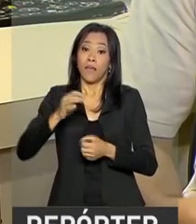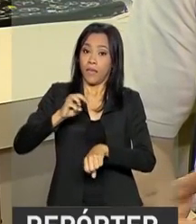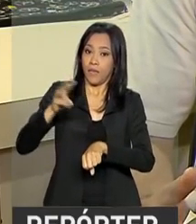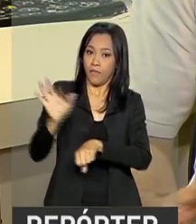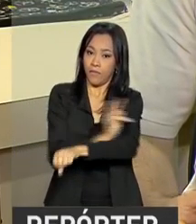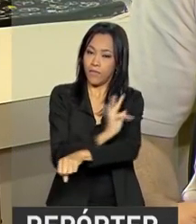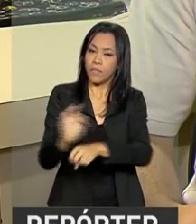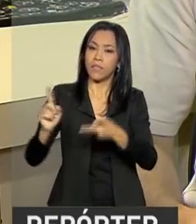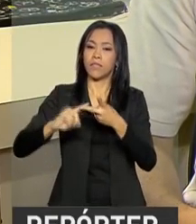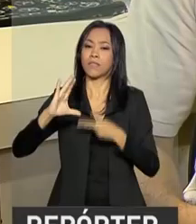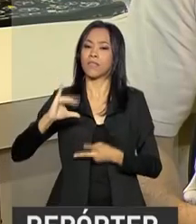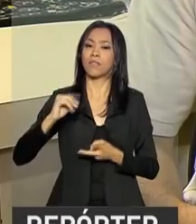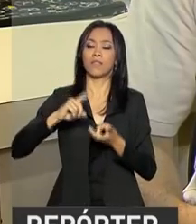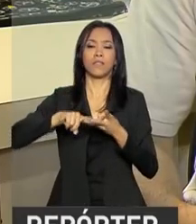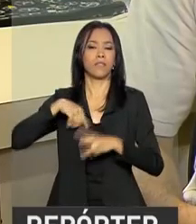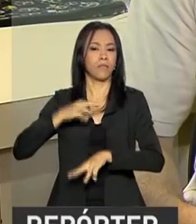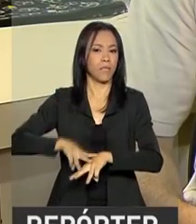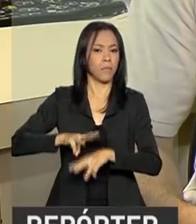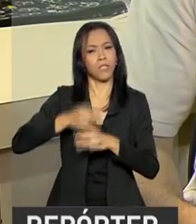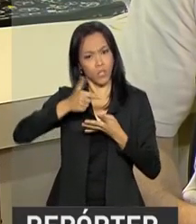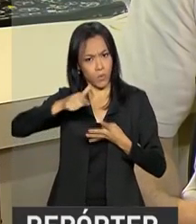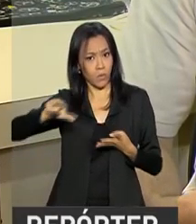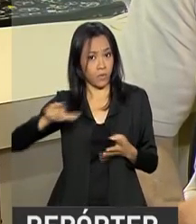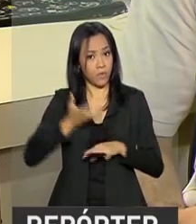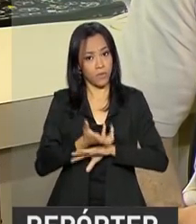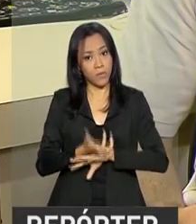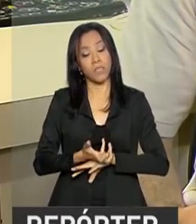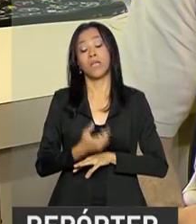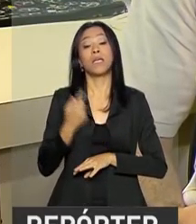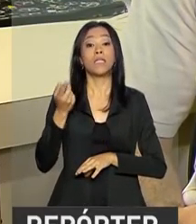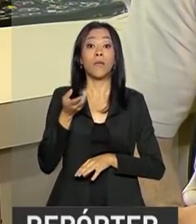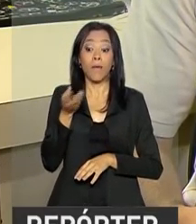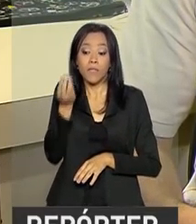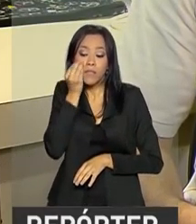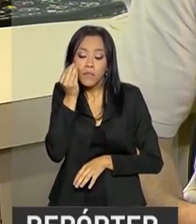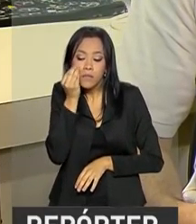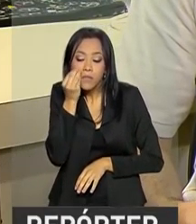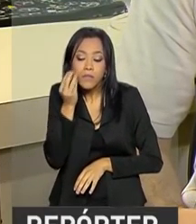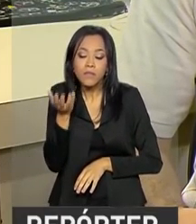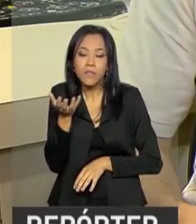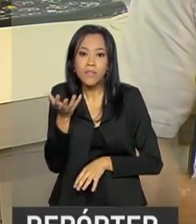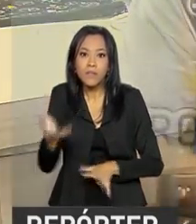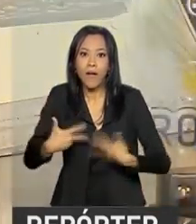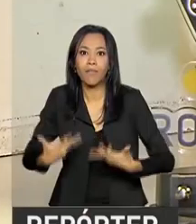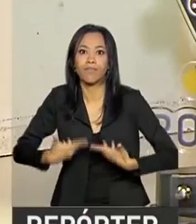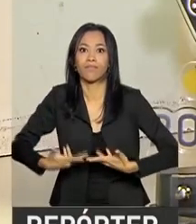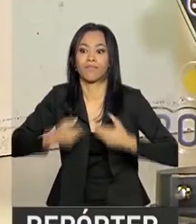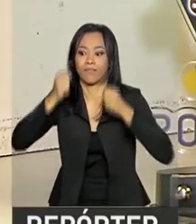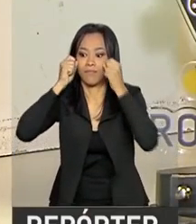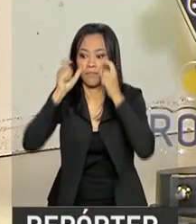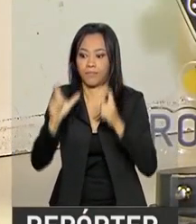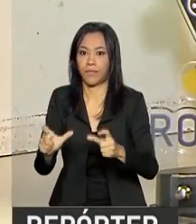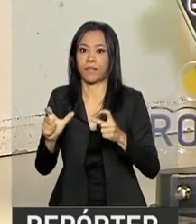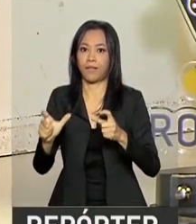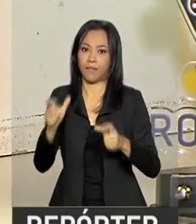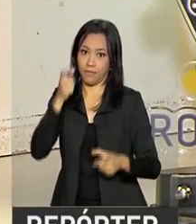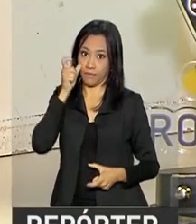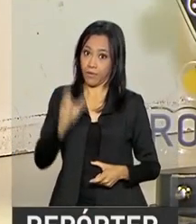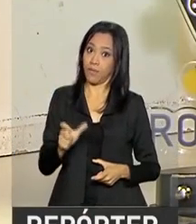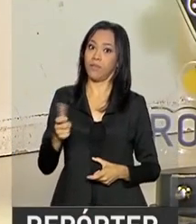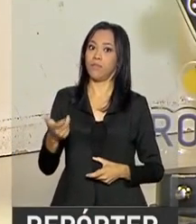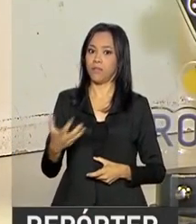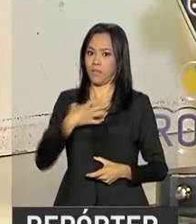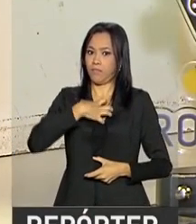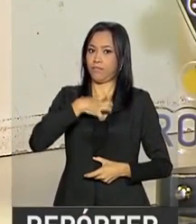entre outros então eles o fato deles estarem trabalhando na prática estimula muito eles é fato que esse desenvolvimento